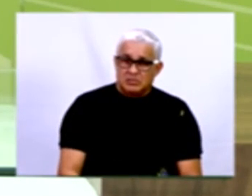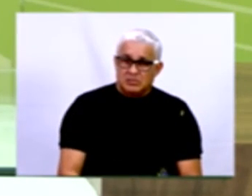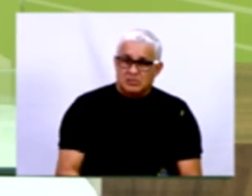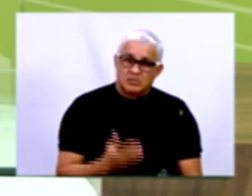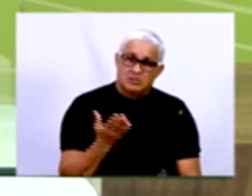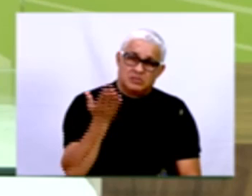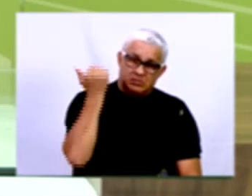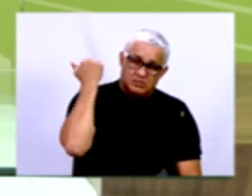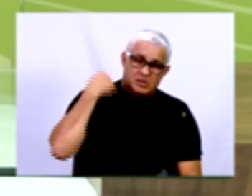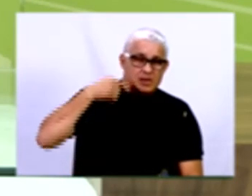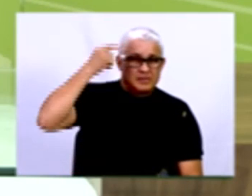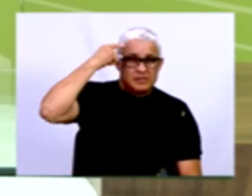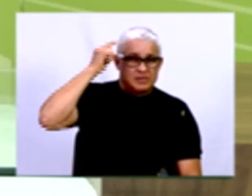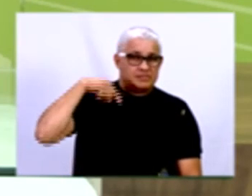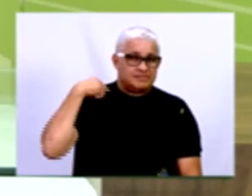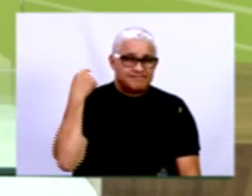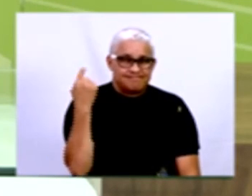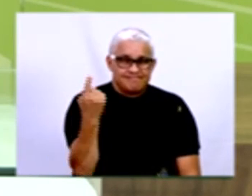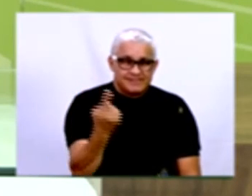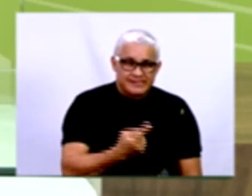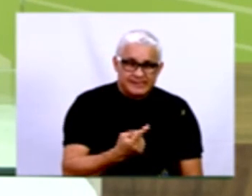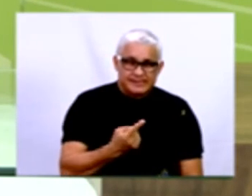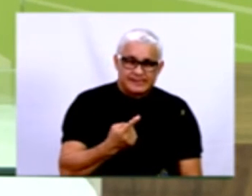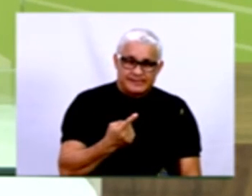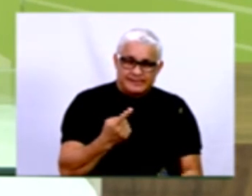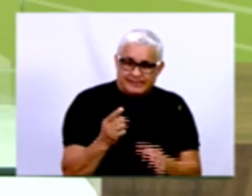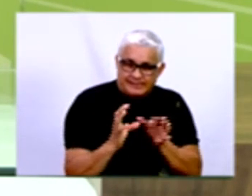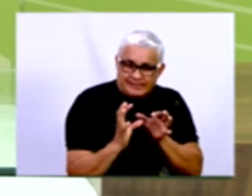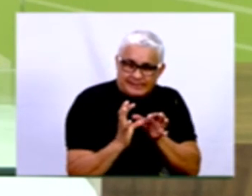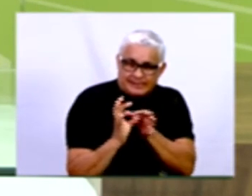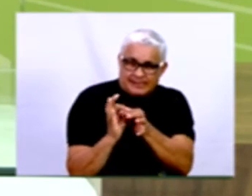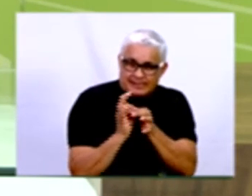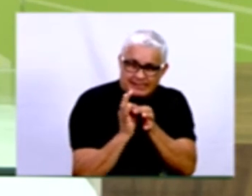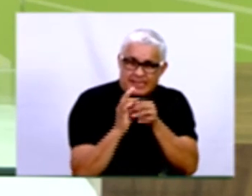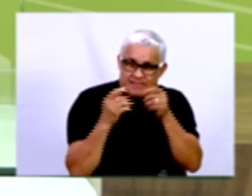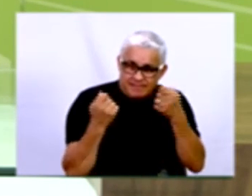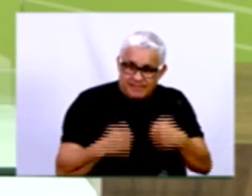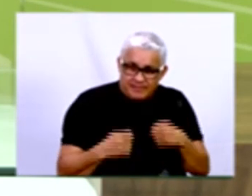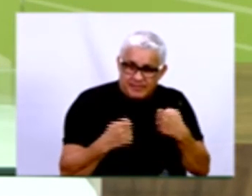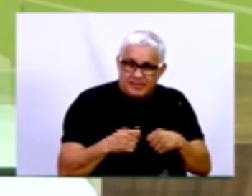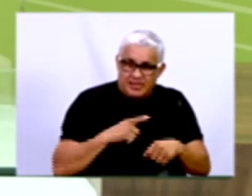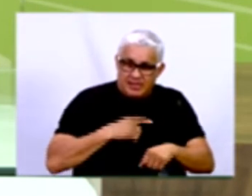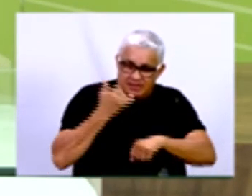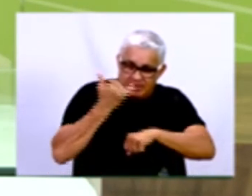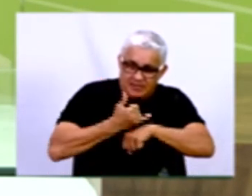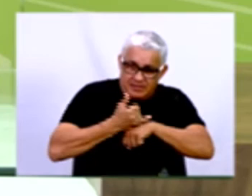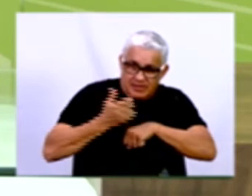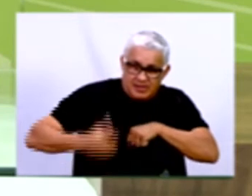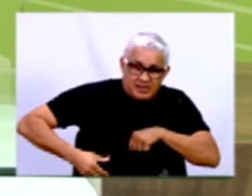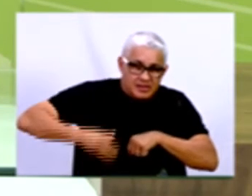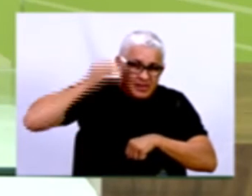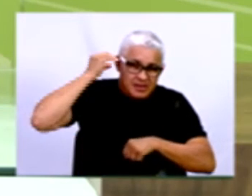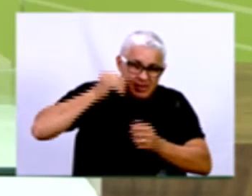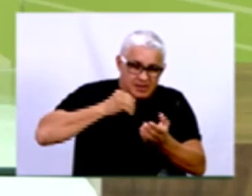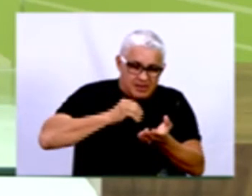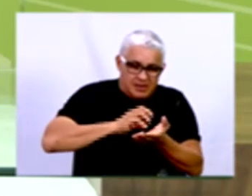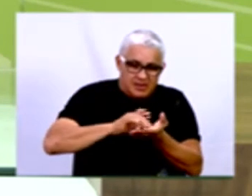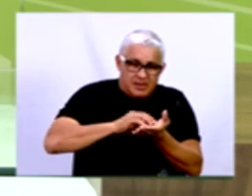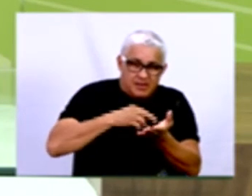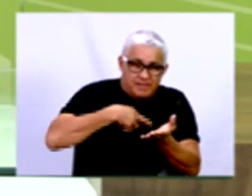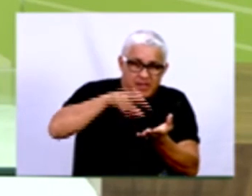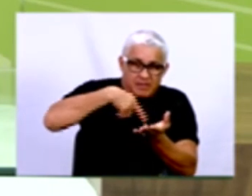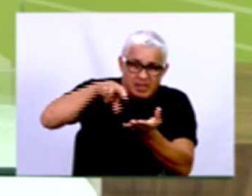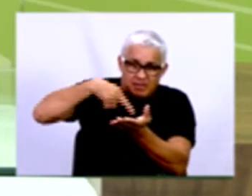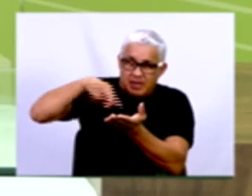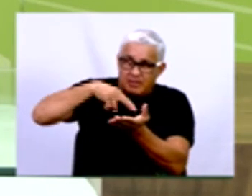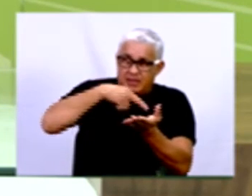gente imaginaria que um dia a gente estaria tão ligado à necessidade de ter um pedacinho de metal que a gente tem no bolso aí e usa para passar o dedo toda hora, que é o